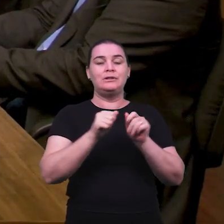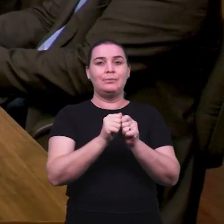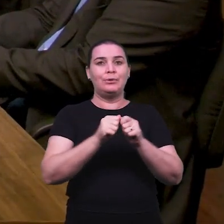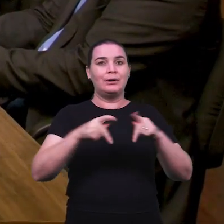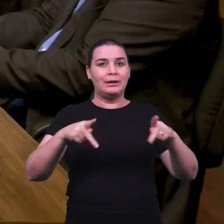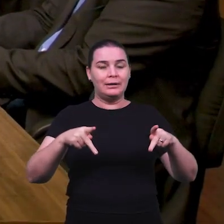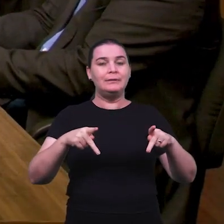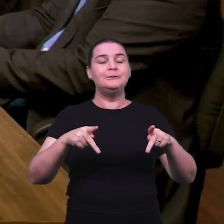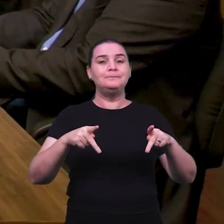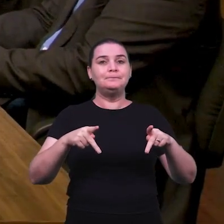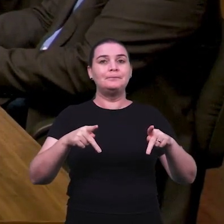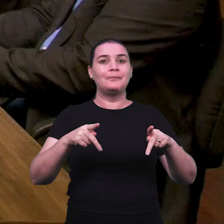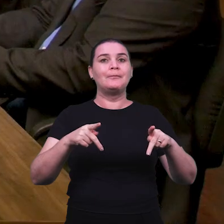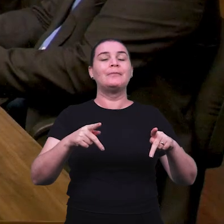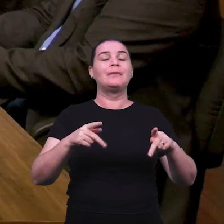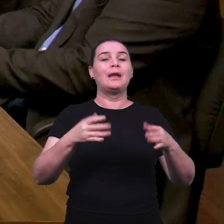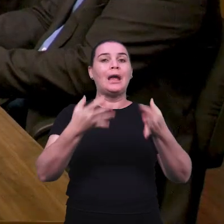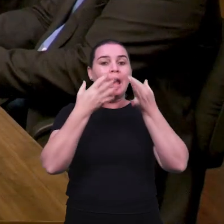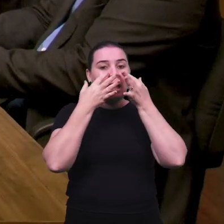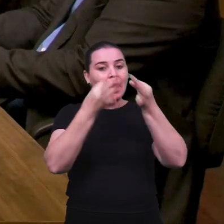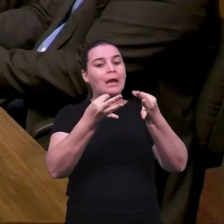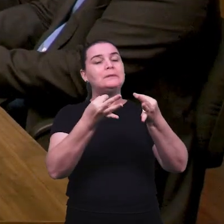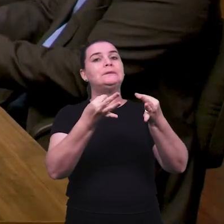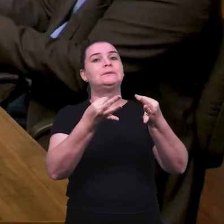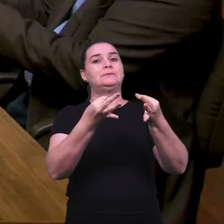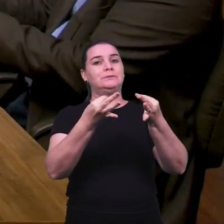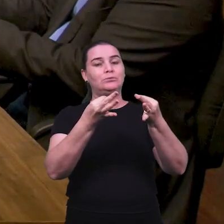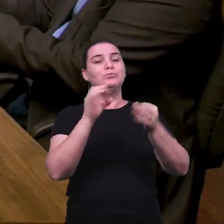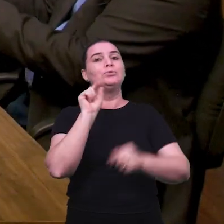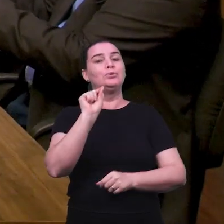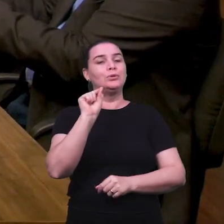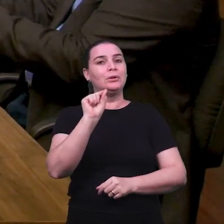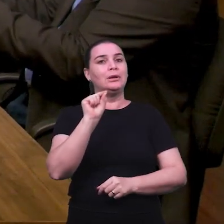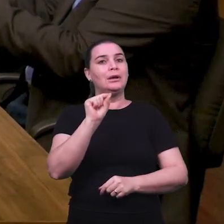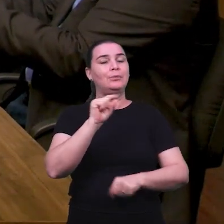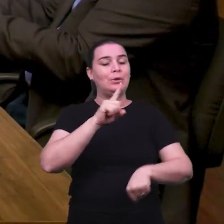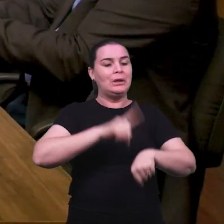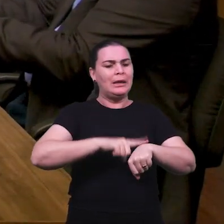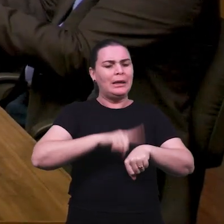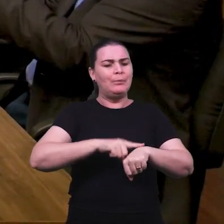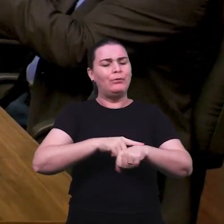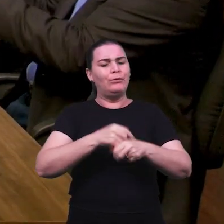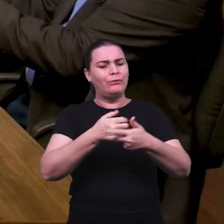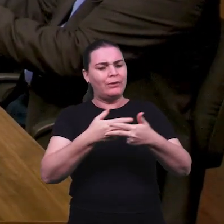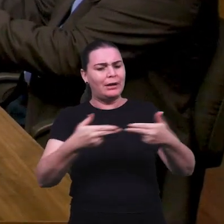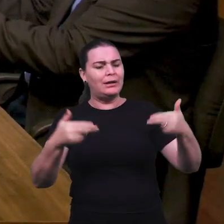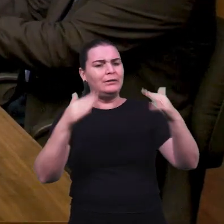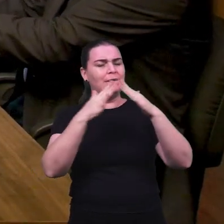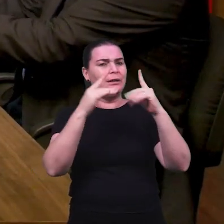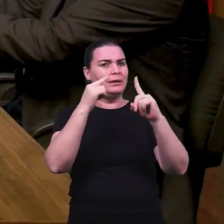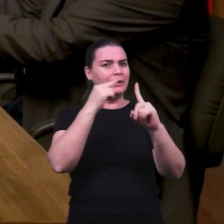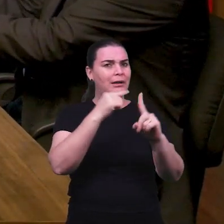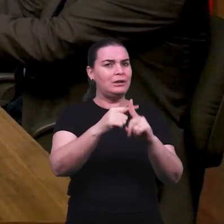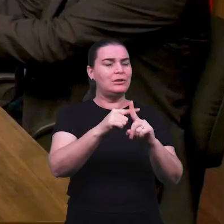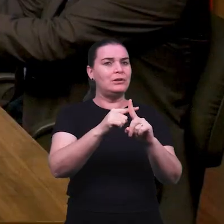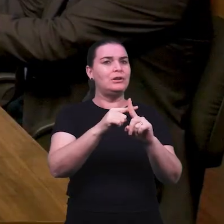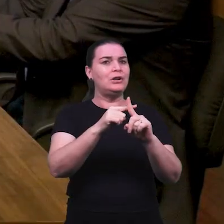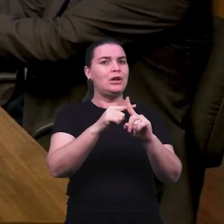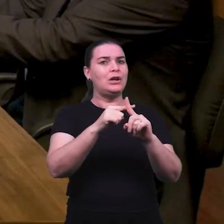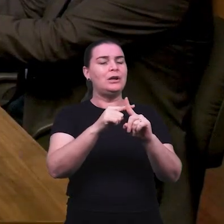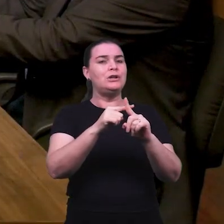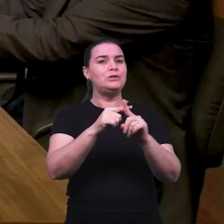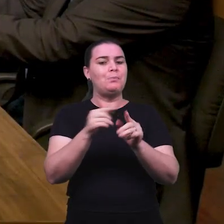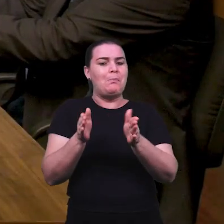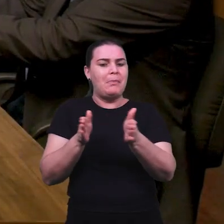muitos alertas, né, mostrando que em muitos tempos da igreja, e até neste último momento que estamos